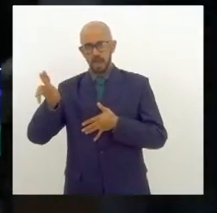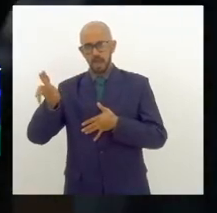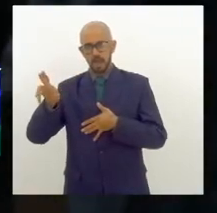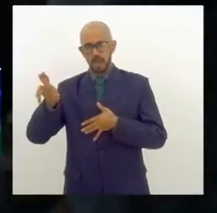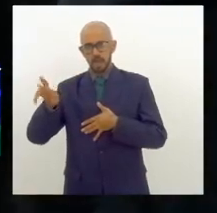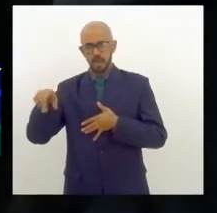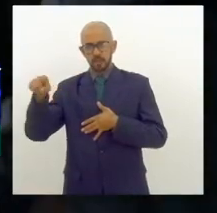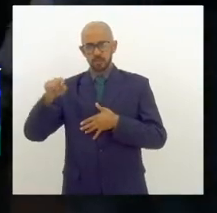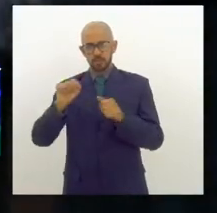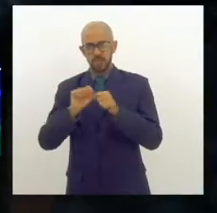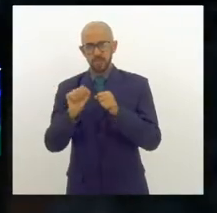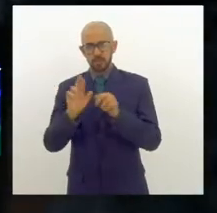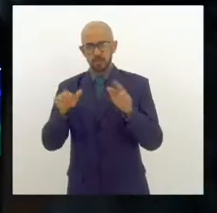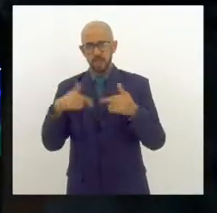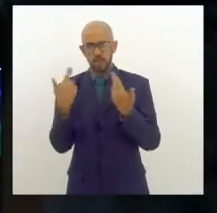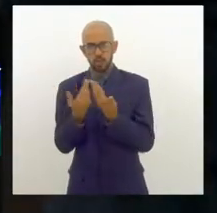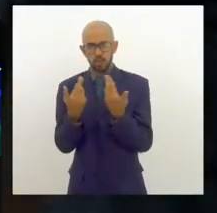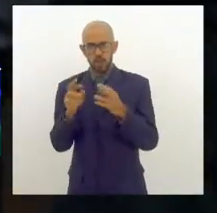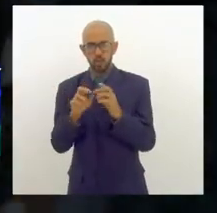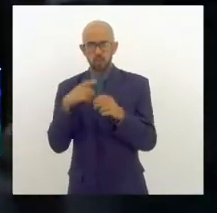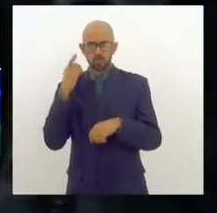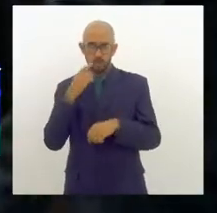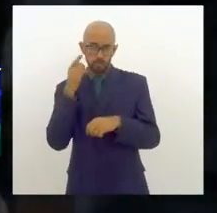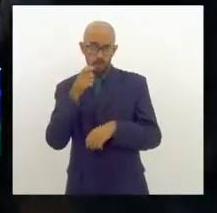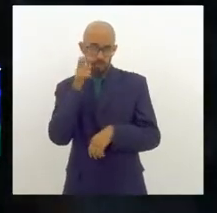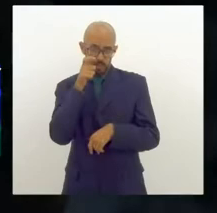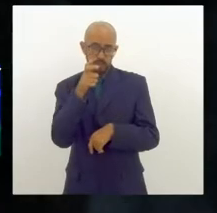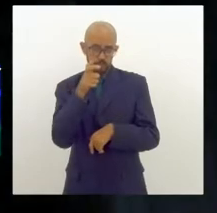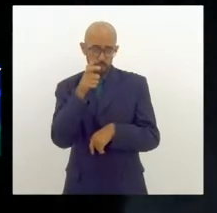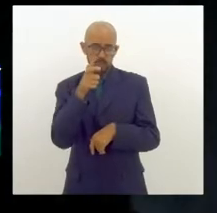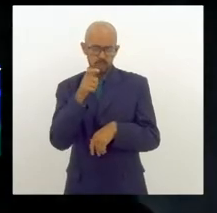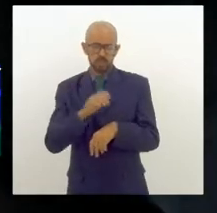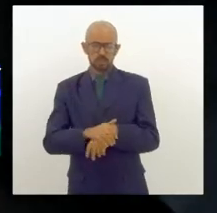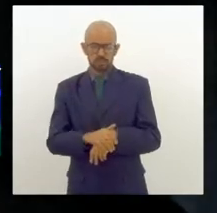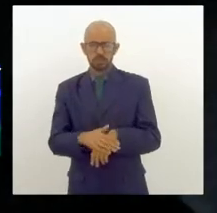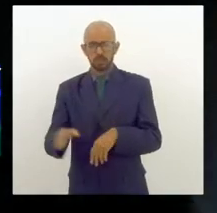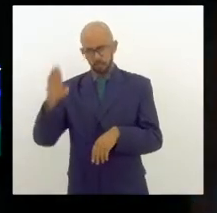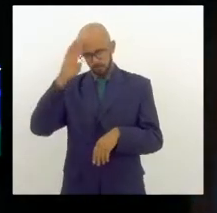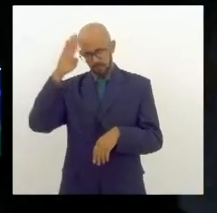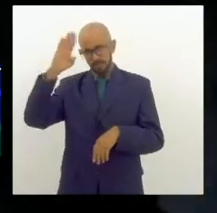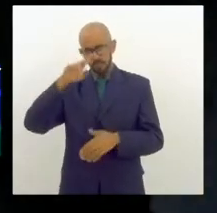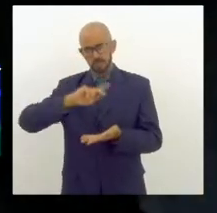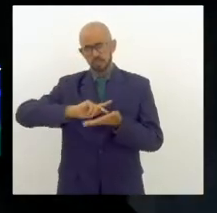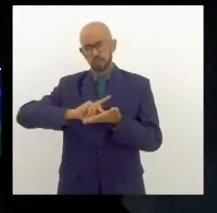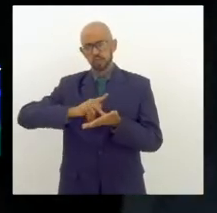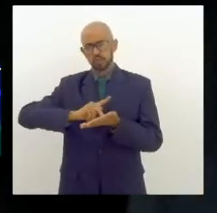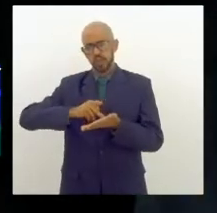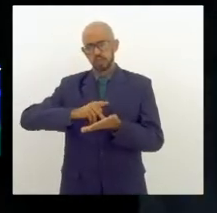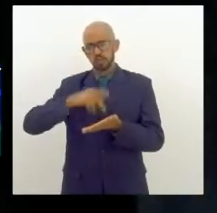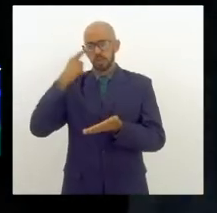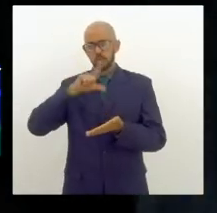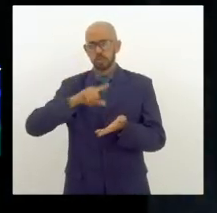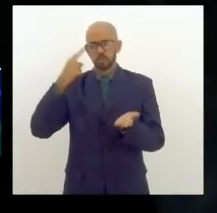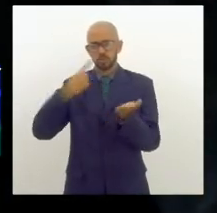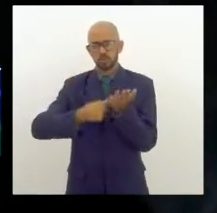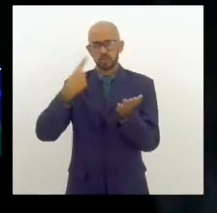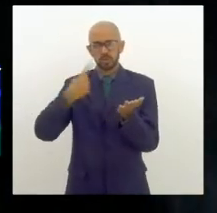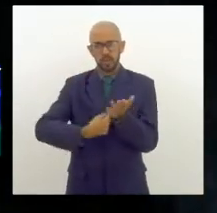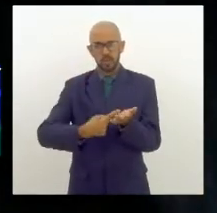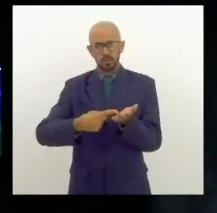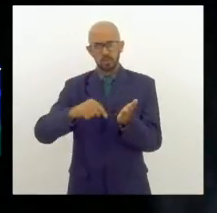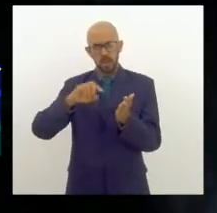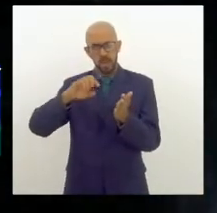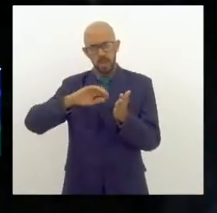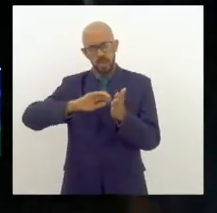outros deputados que desejassem, e principalmente o sindicato, para chegar a um bom termo para a derrubada